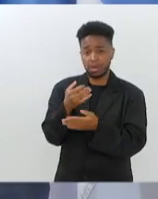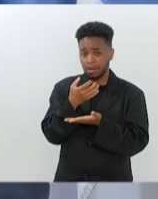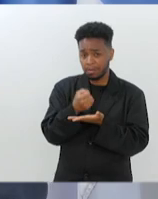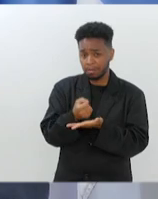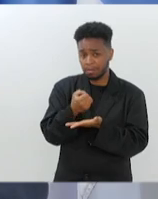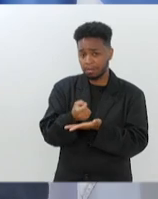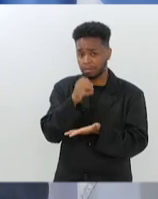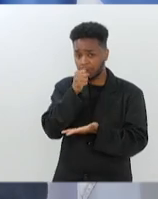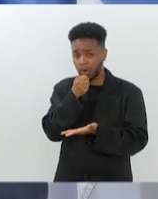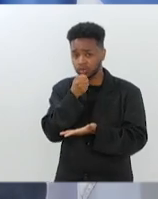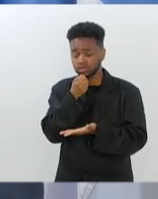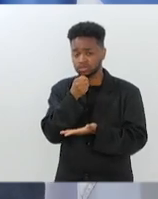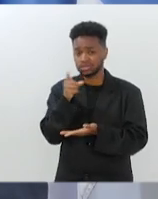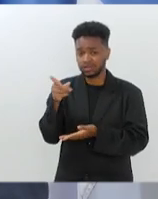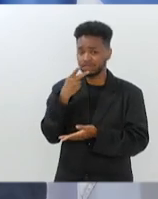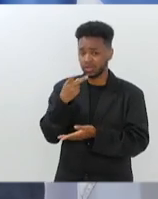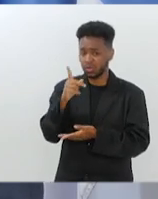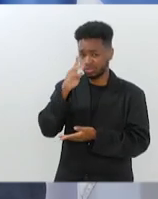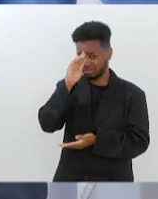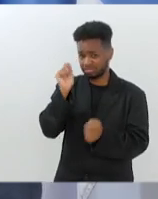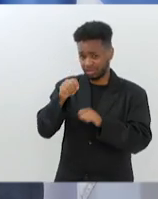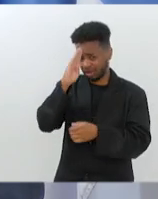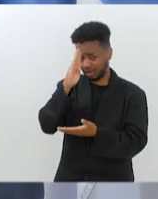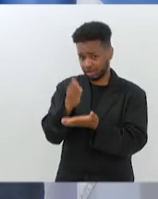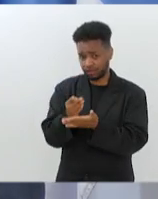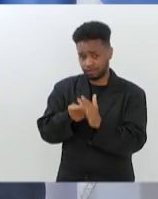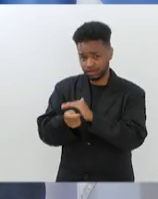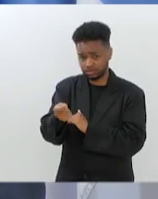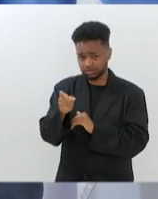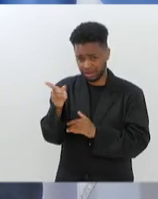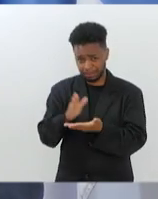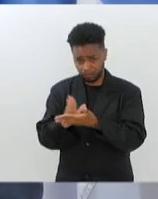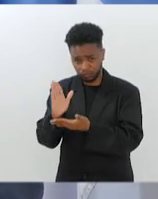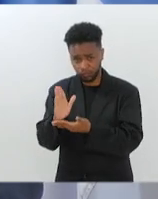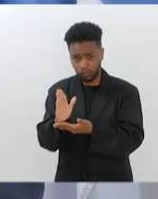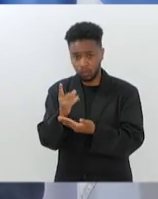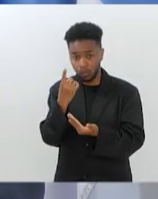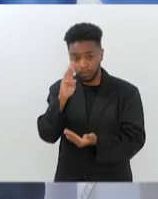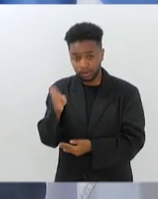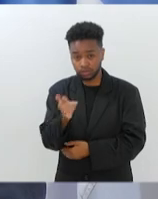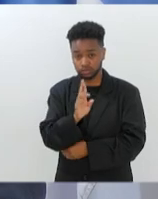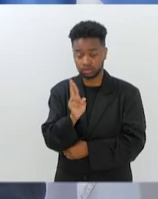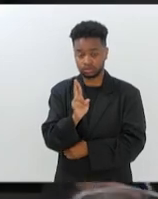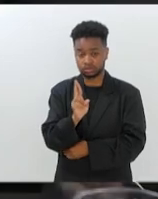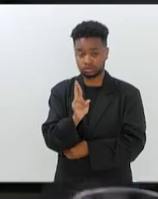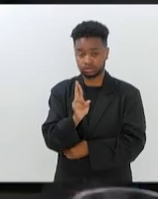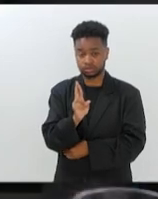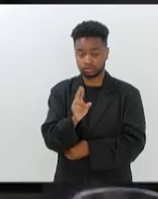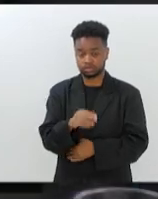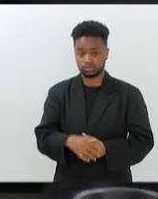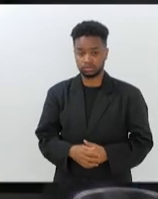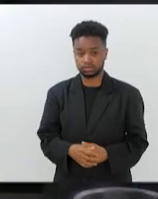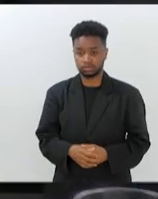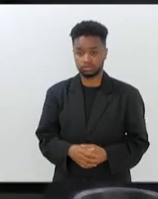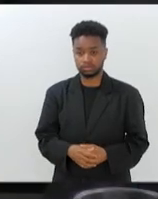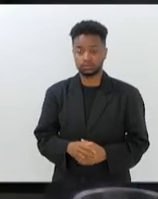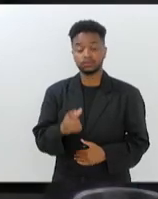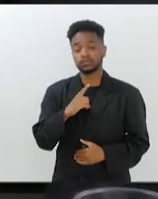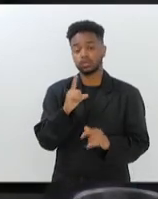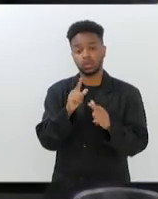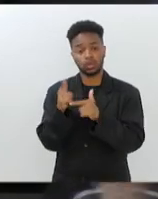a senhora tá dizendo que esse investimento é crível a senhora prova aprovou esse investimento R milhão de reais ele tem tem outras